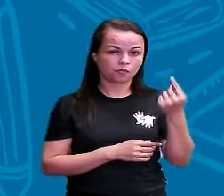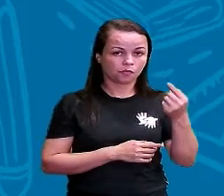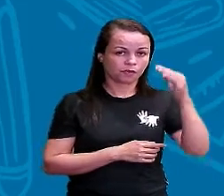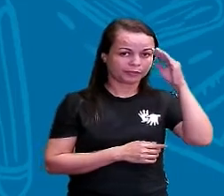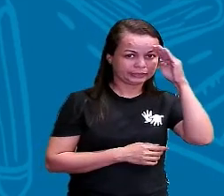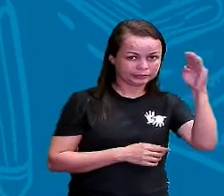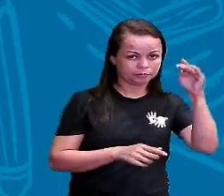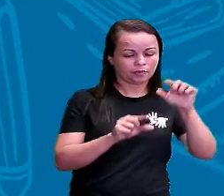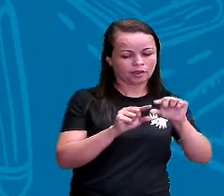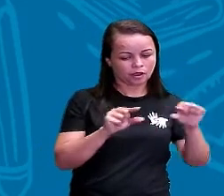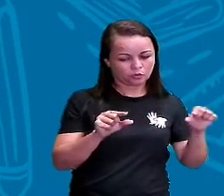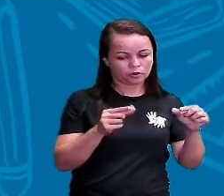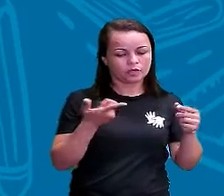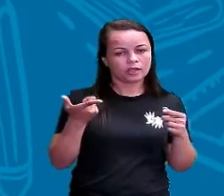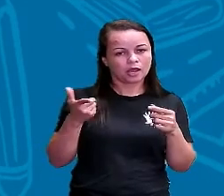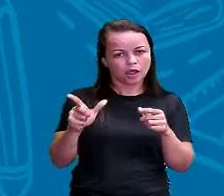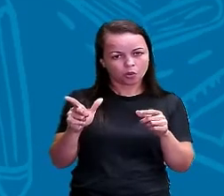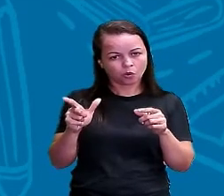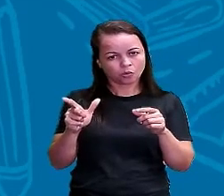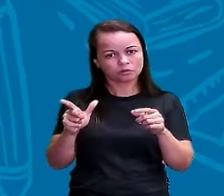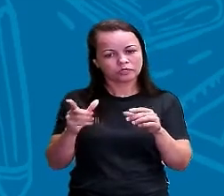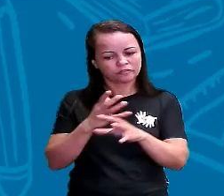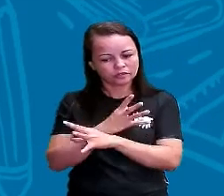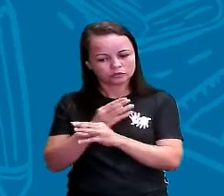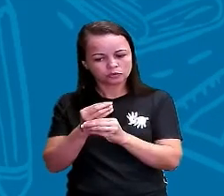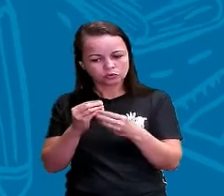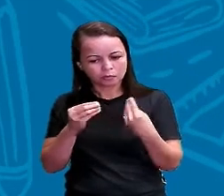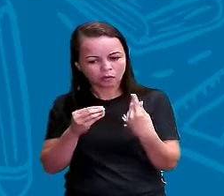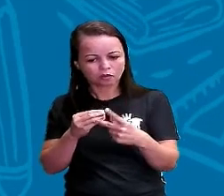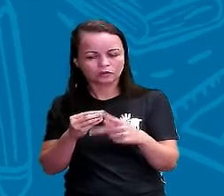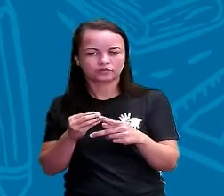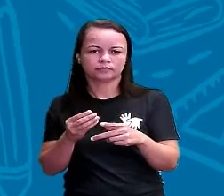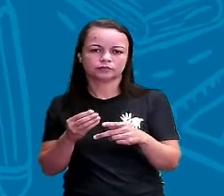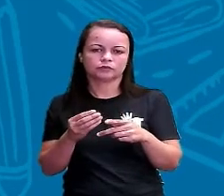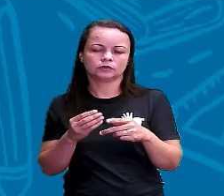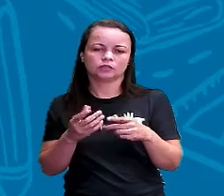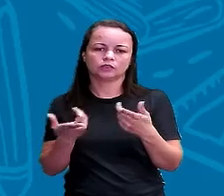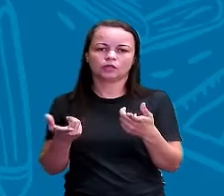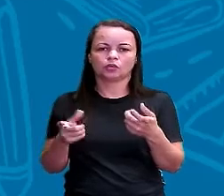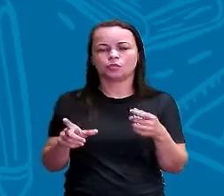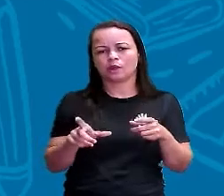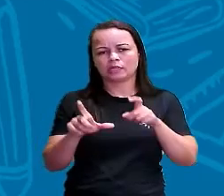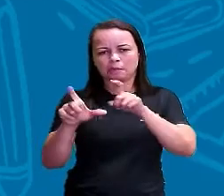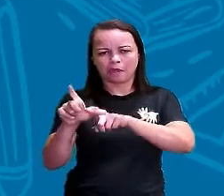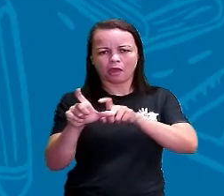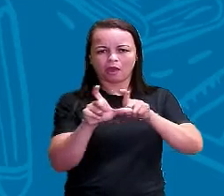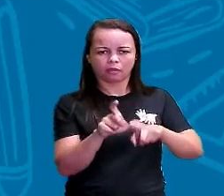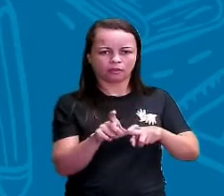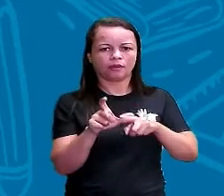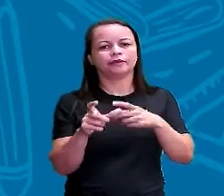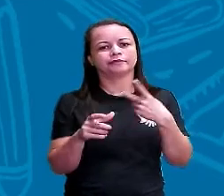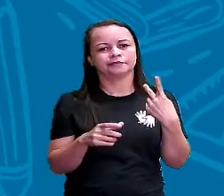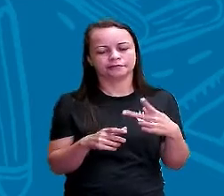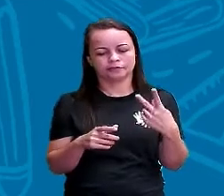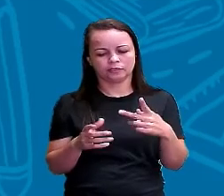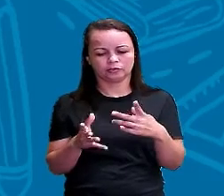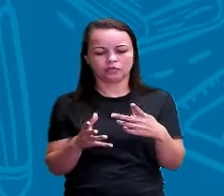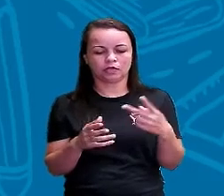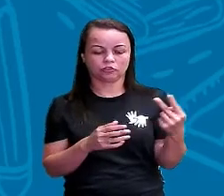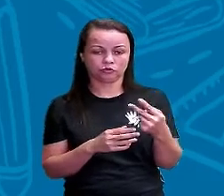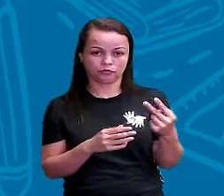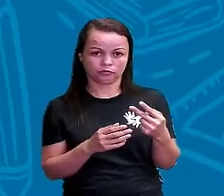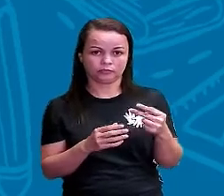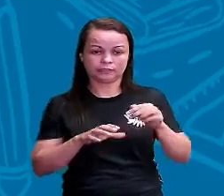e a outra ela vem subordinada a ela. Ou seja, uma depende da outra, diferente da coordenativa, que as duas,